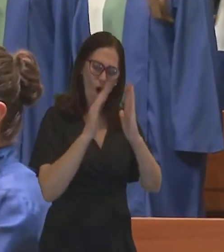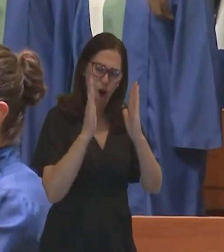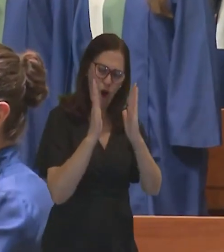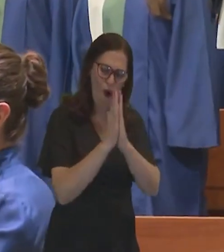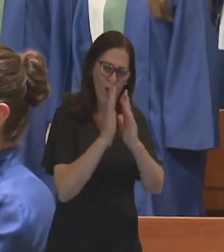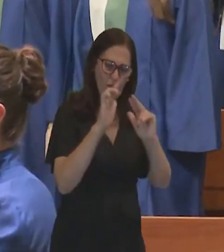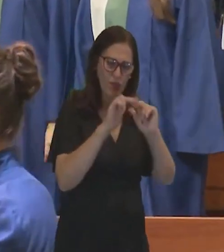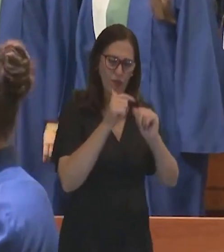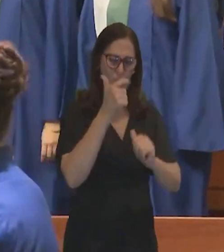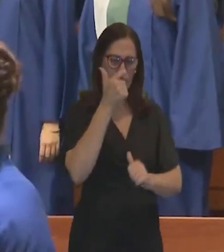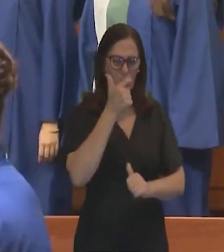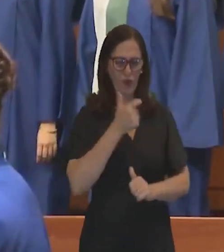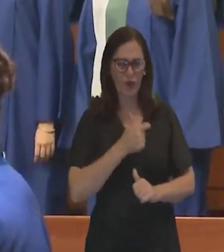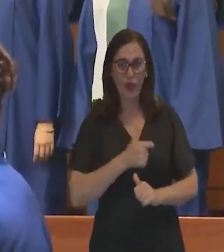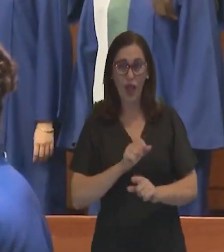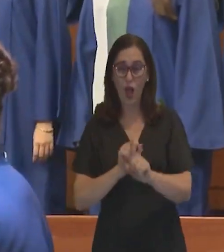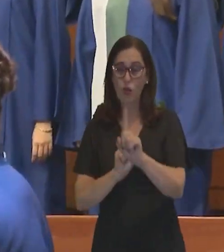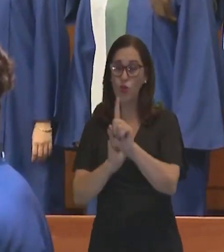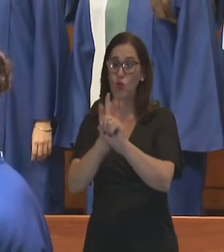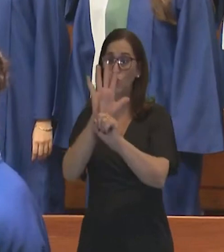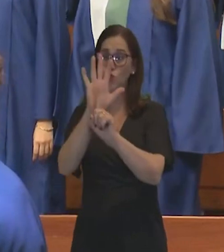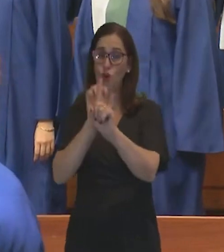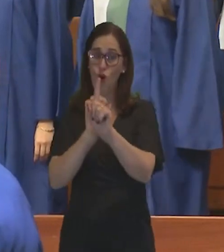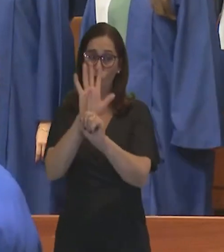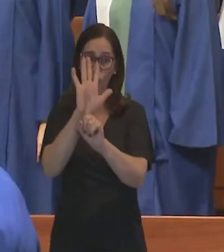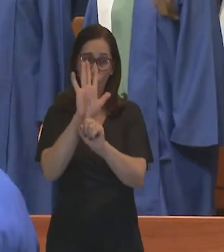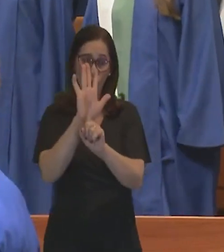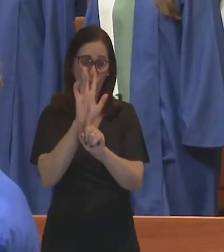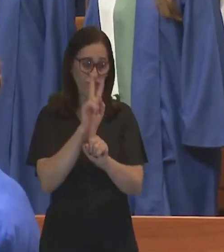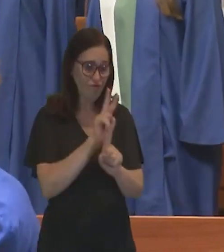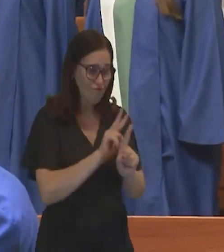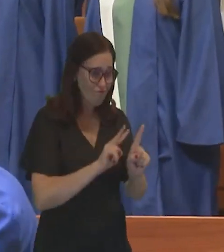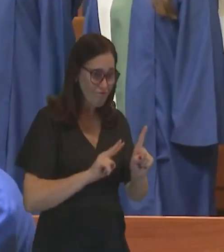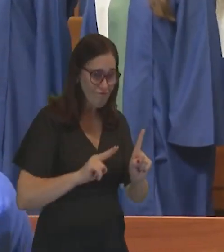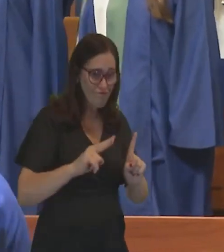teus anjos olham por